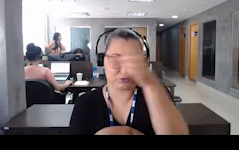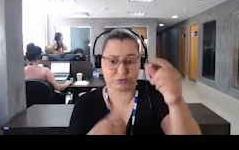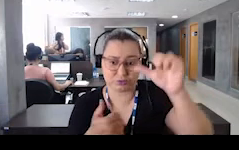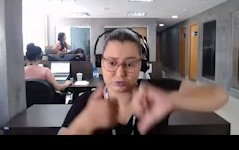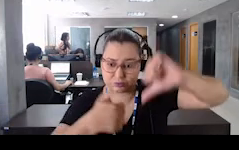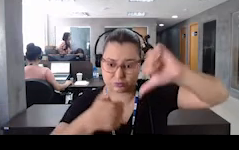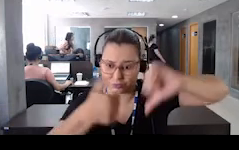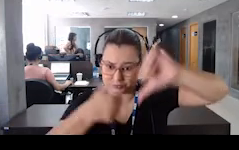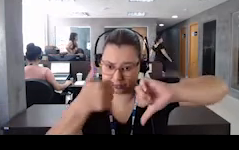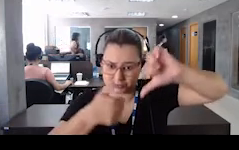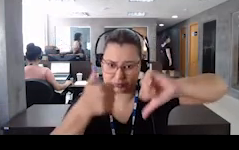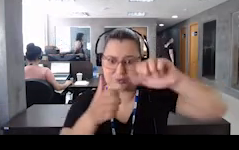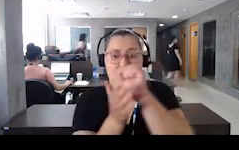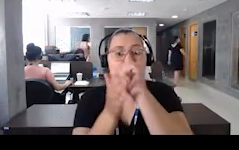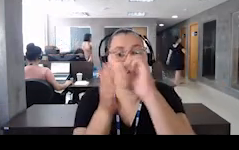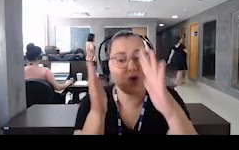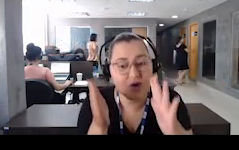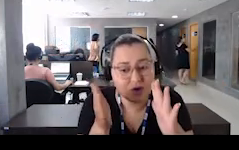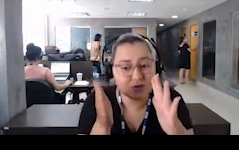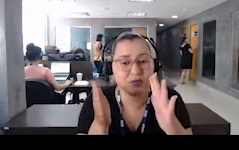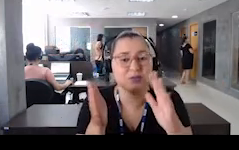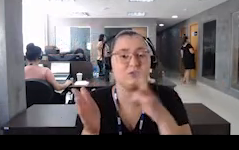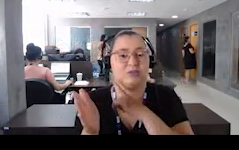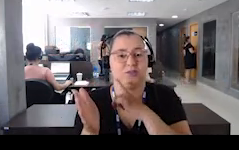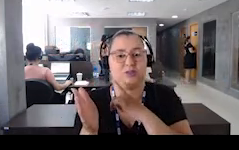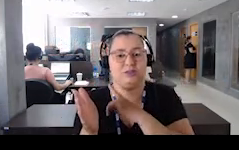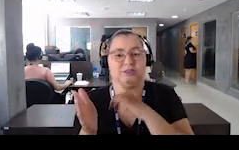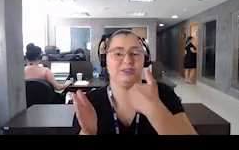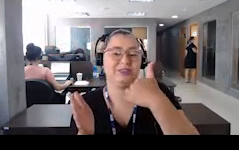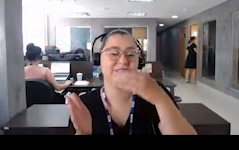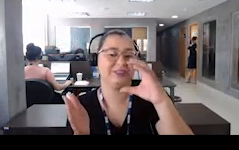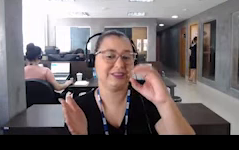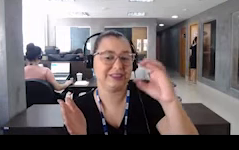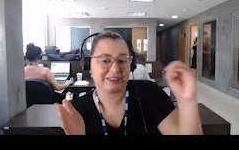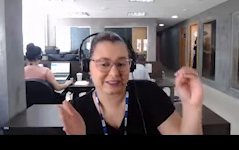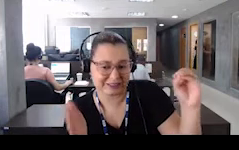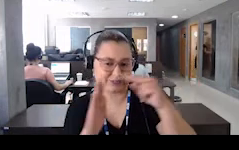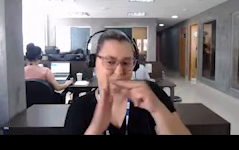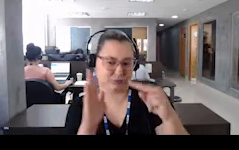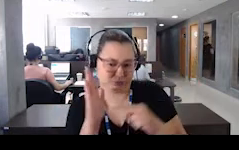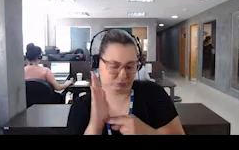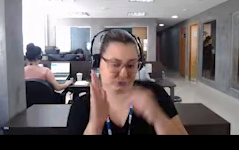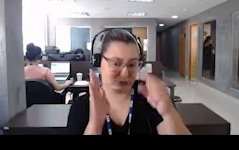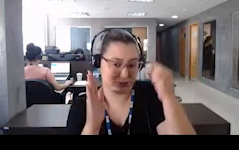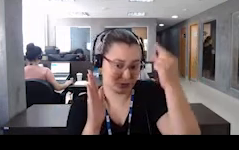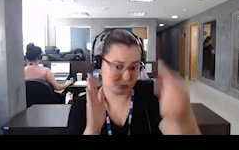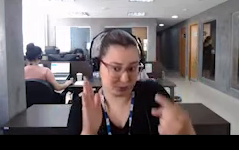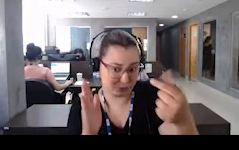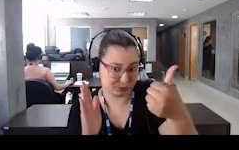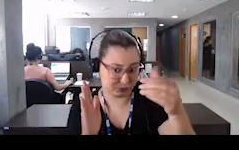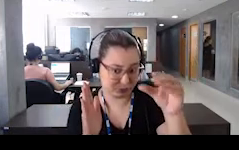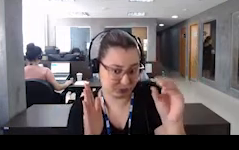vão ser avaliados aqui, ó, com a atividade de 100 pontos, né, com valor de 100 pontos. Aí depois do